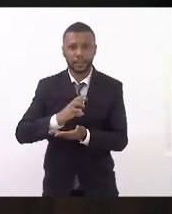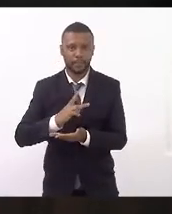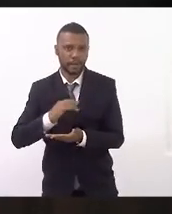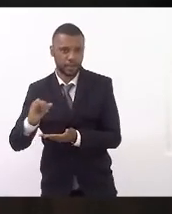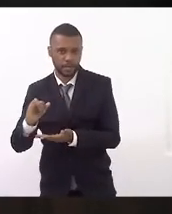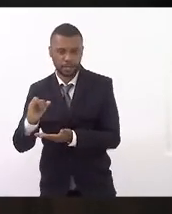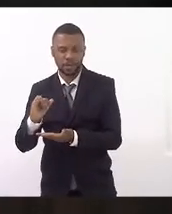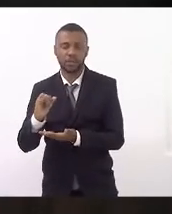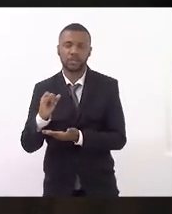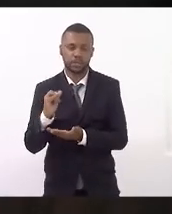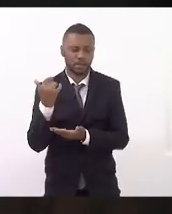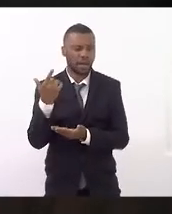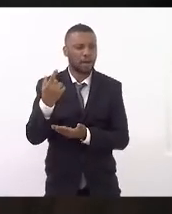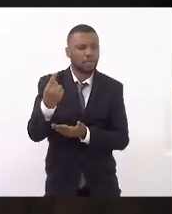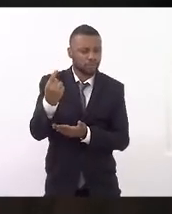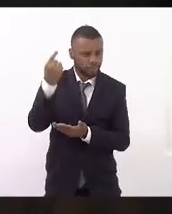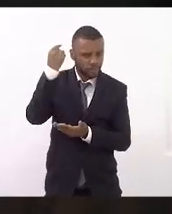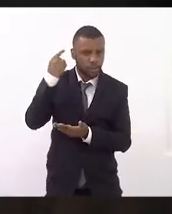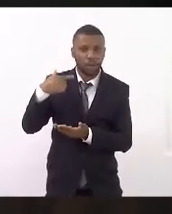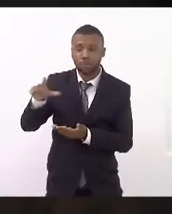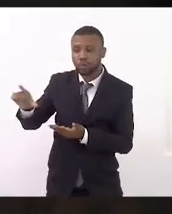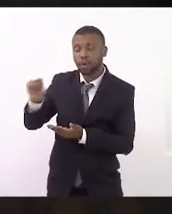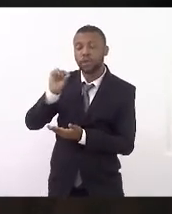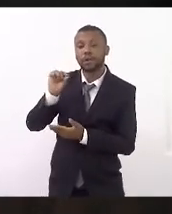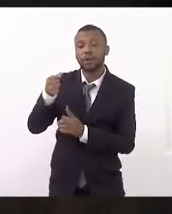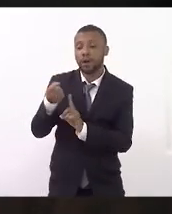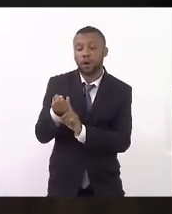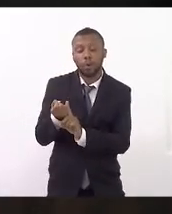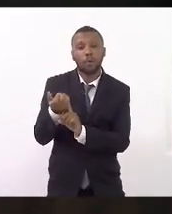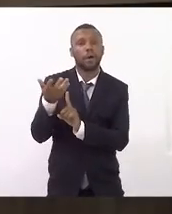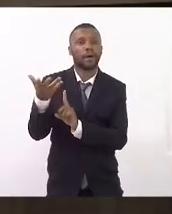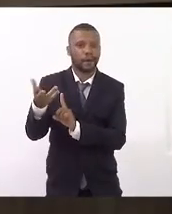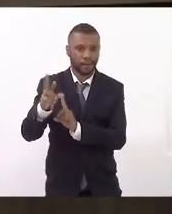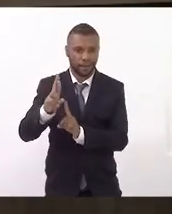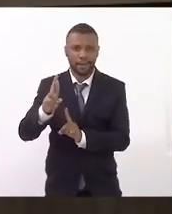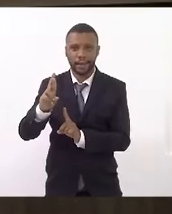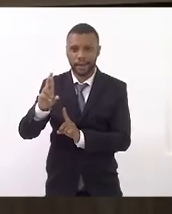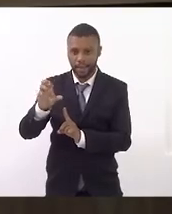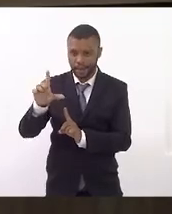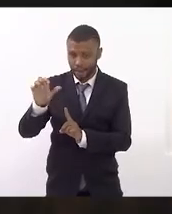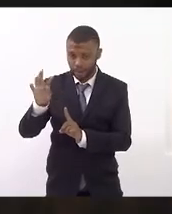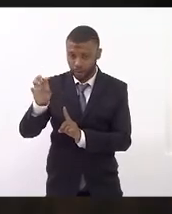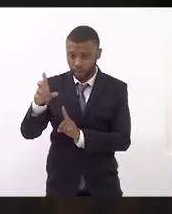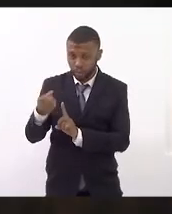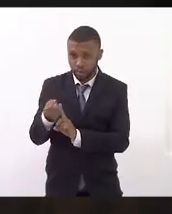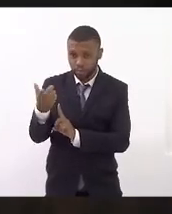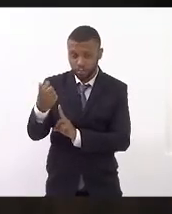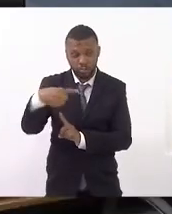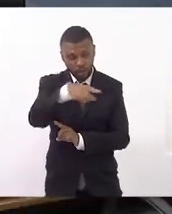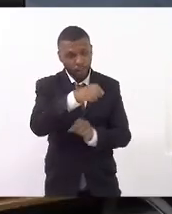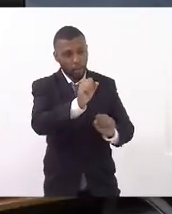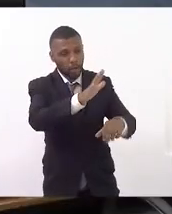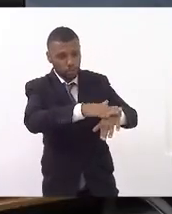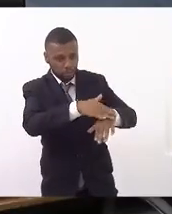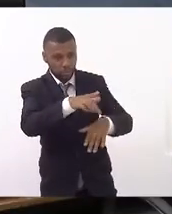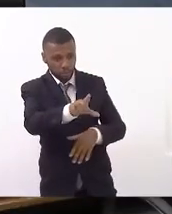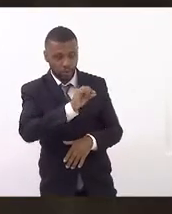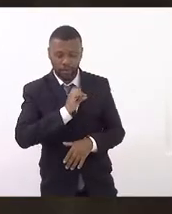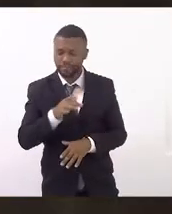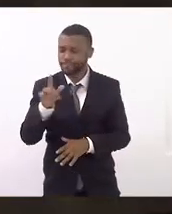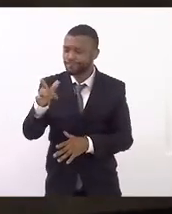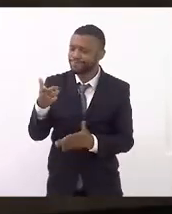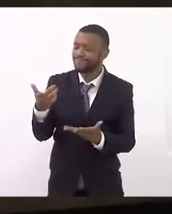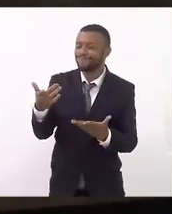vez eu escolhi o relator, Vossa Excelência poderá escolher o relator. Tá ok? O senhor é um homem